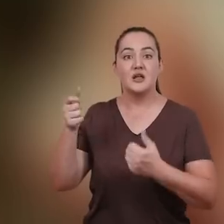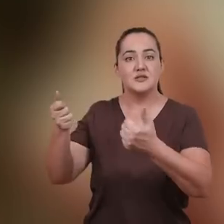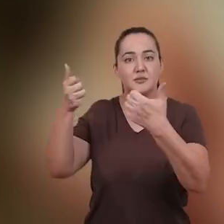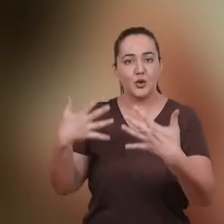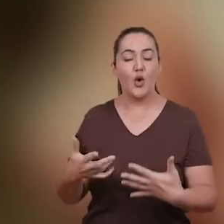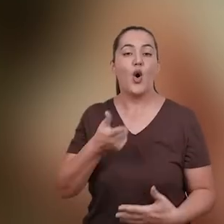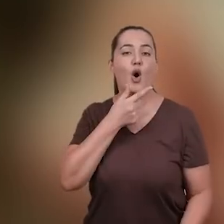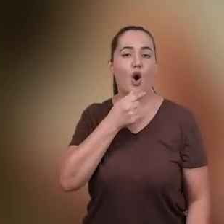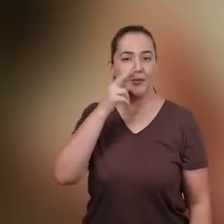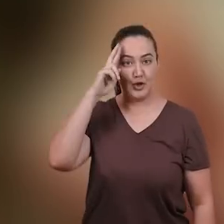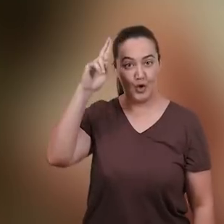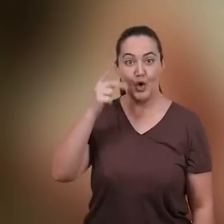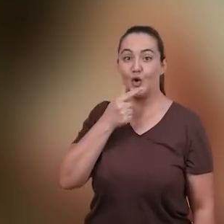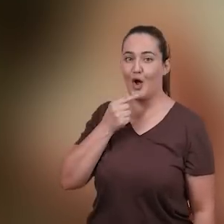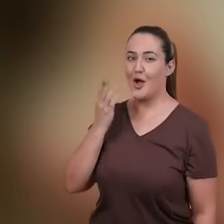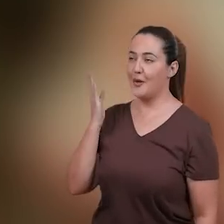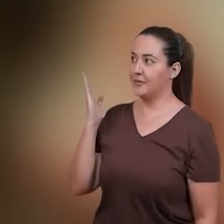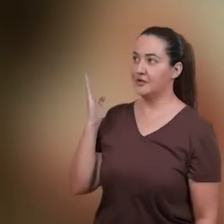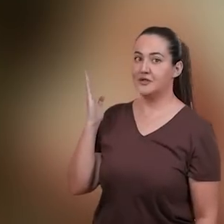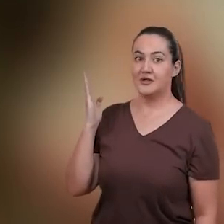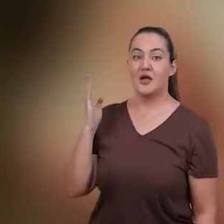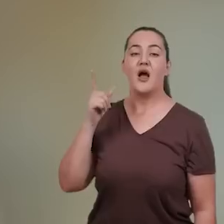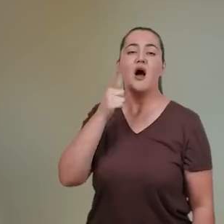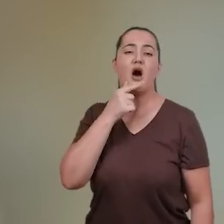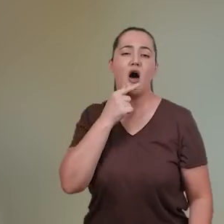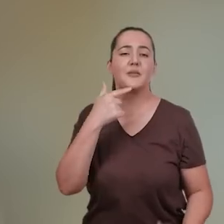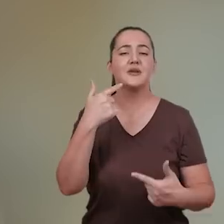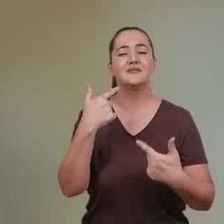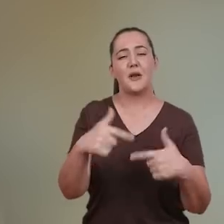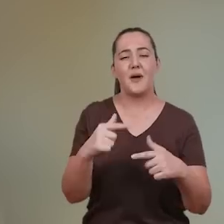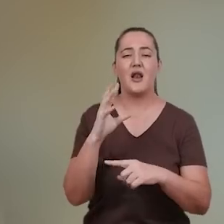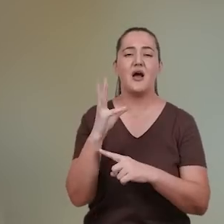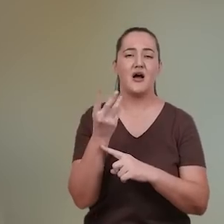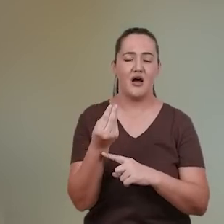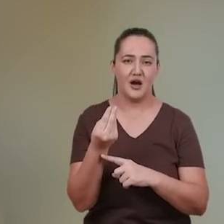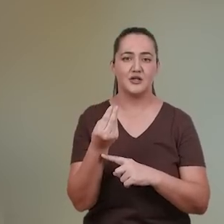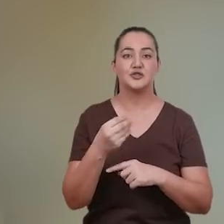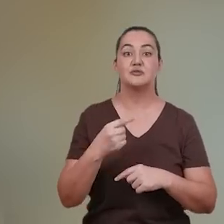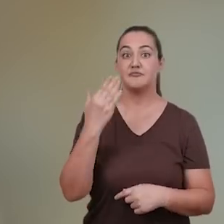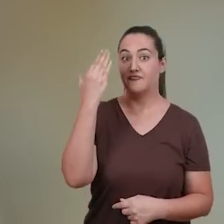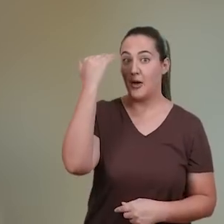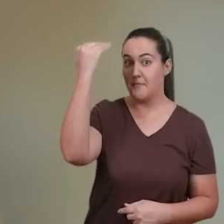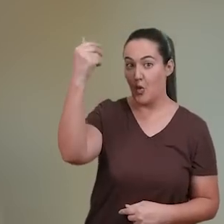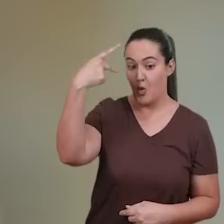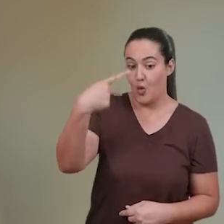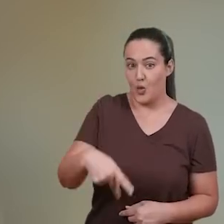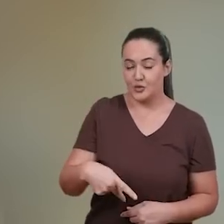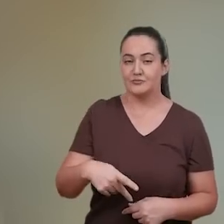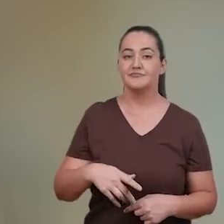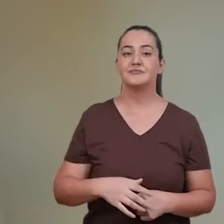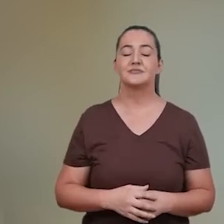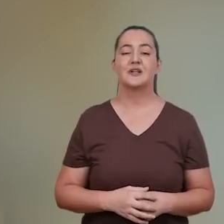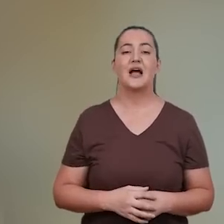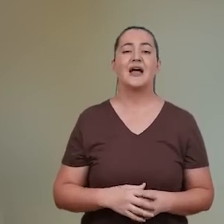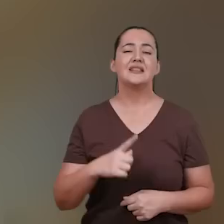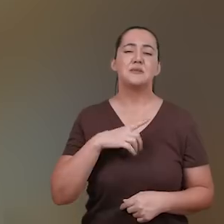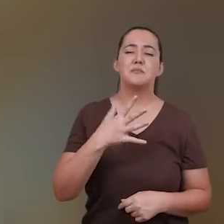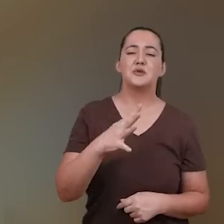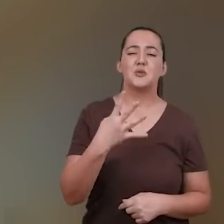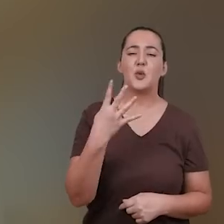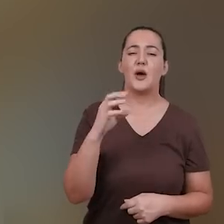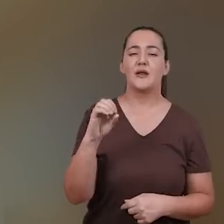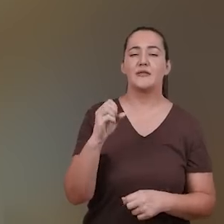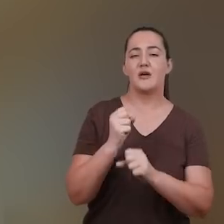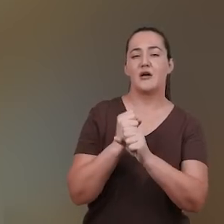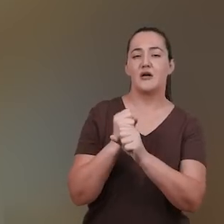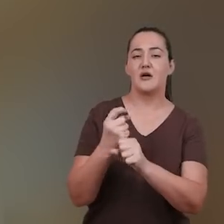Ele me disse que o dono do local é o Sr. Galip, que é um artesão muito renomado na região. Cerca de 40 anos